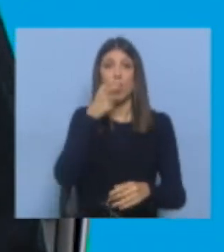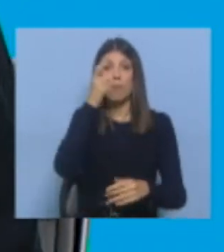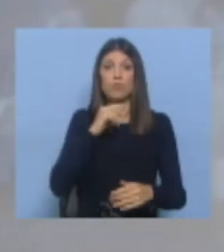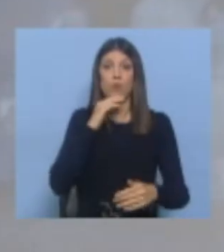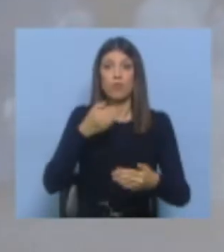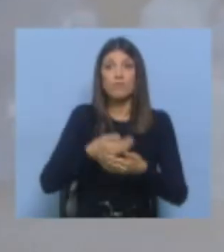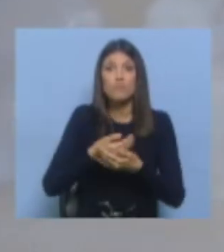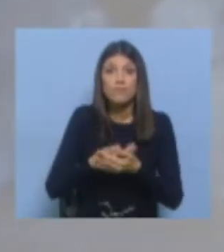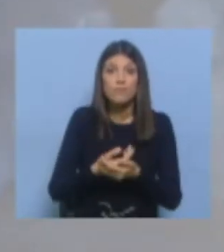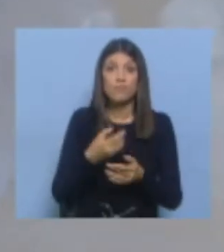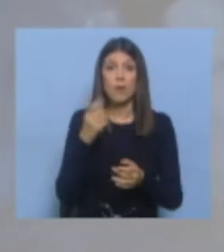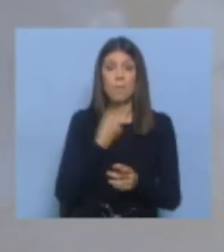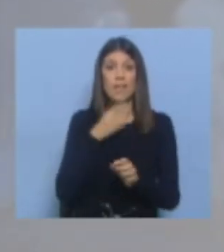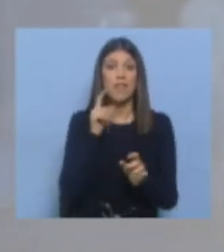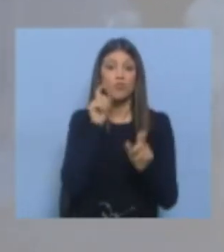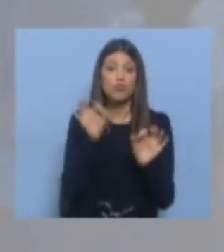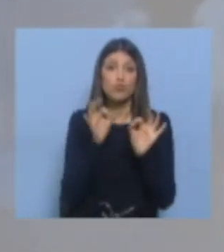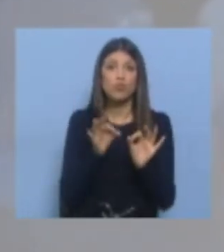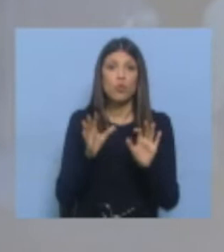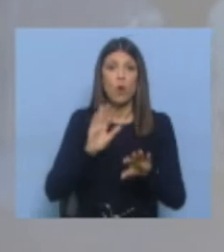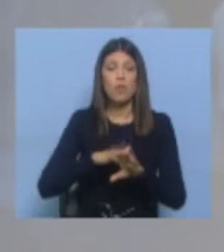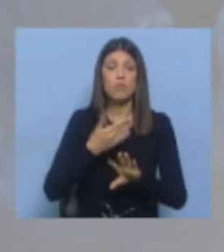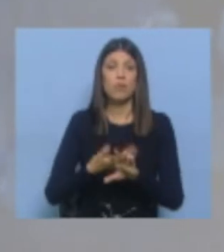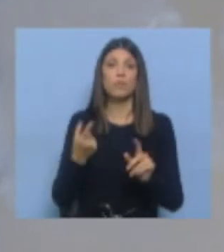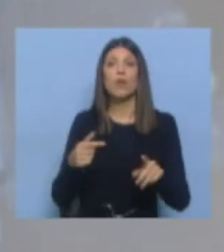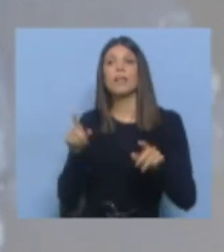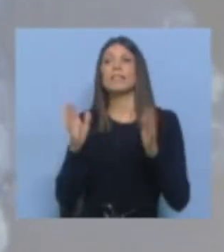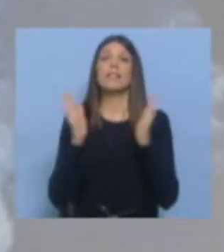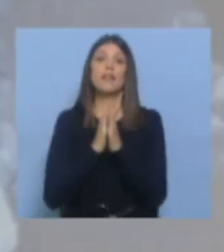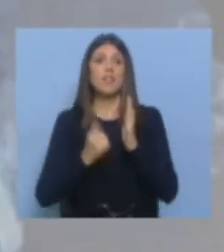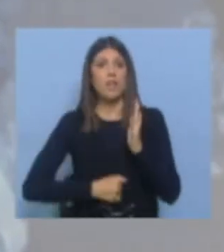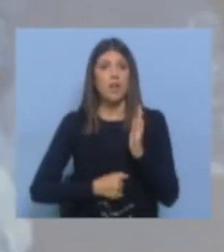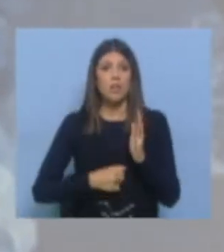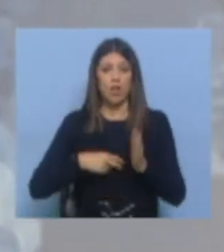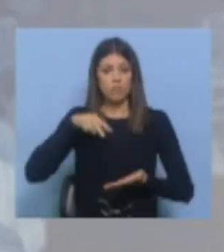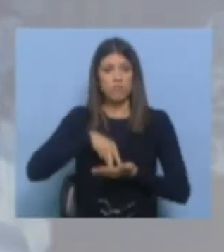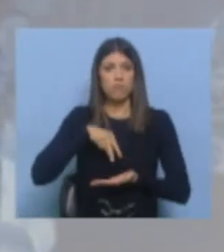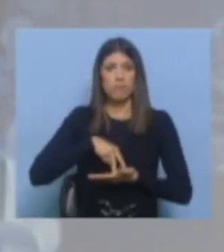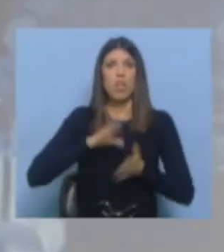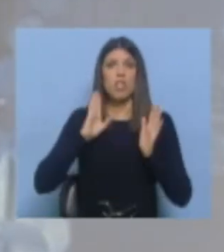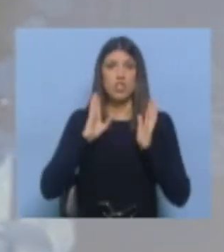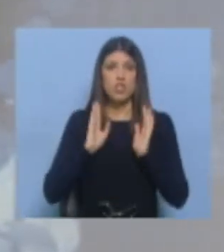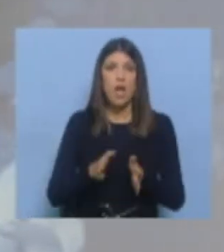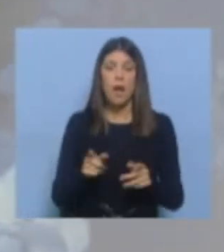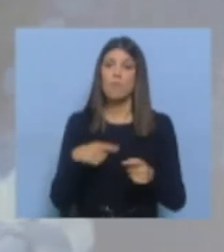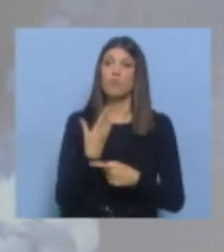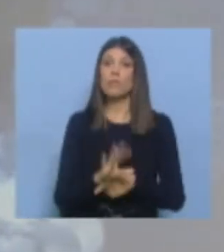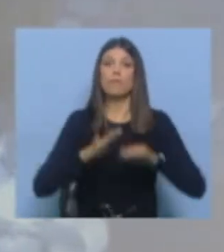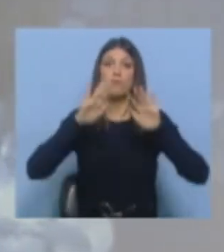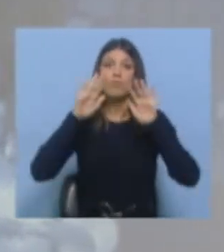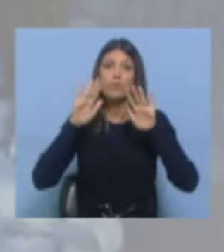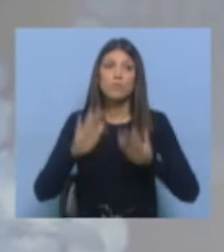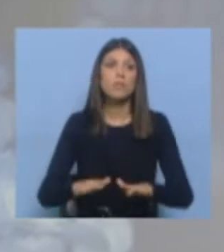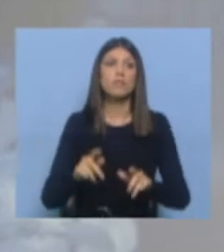Igreja Católica tem assumido vários posicionamentos e a suspensão de